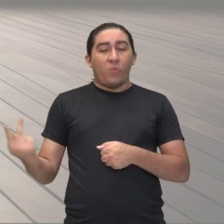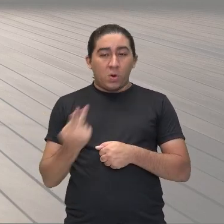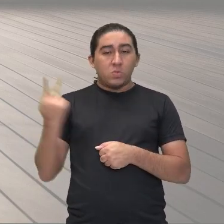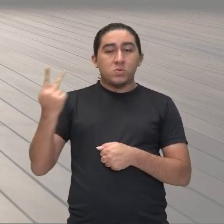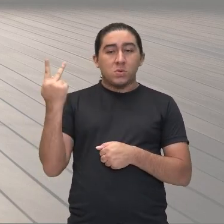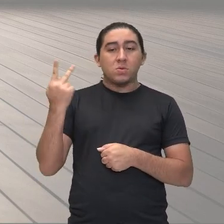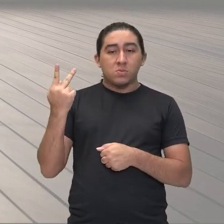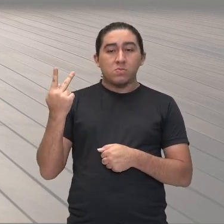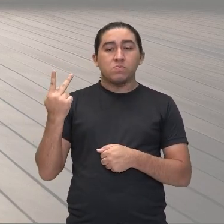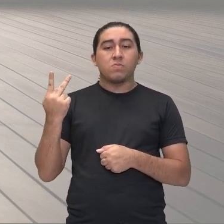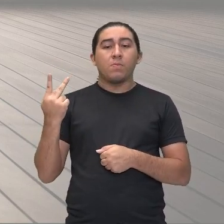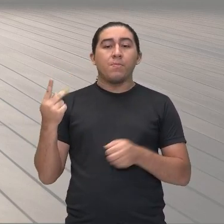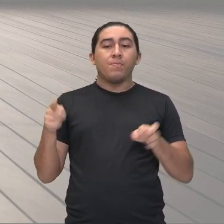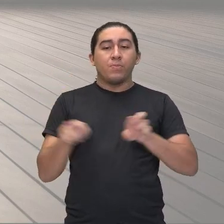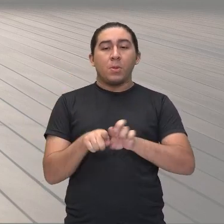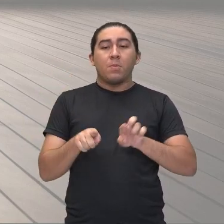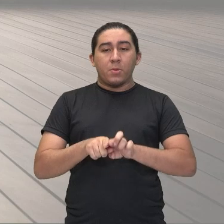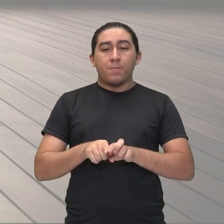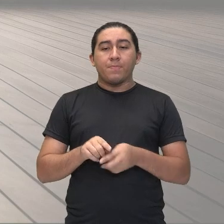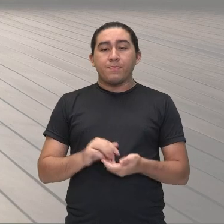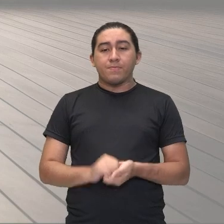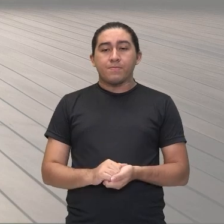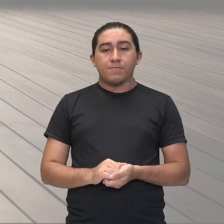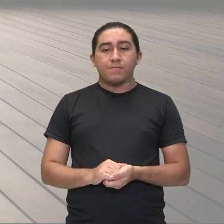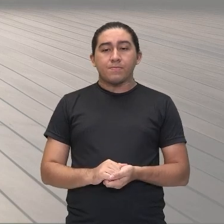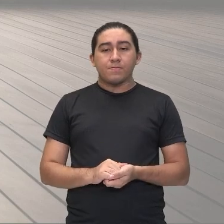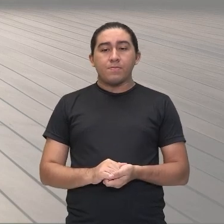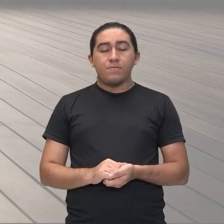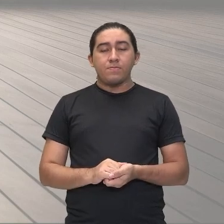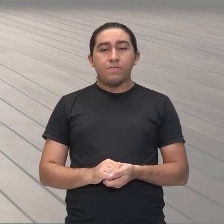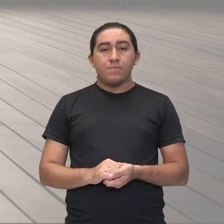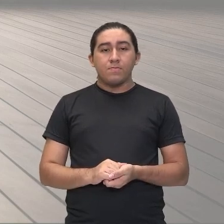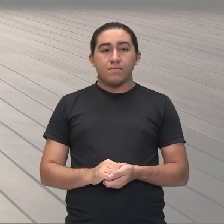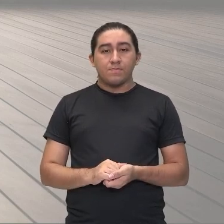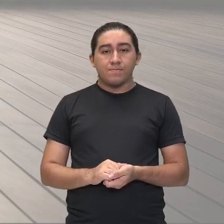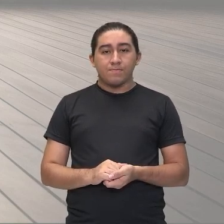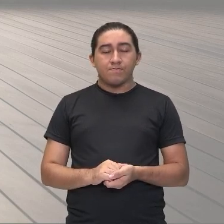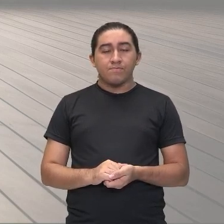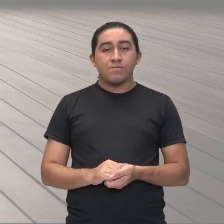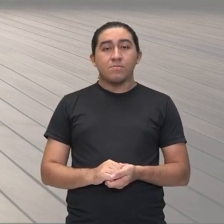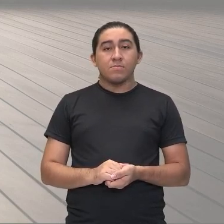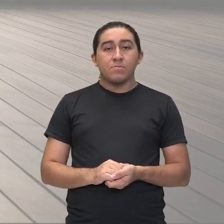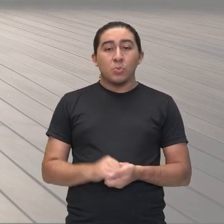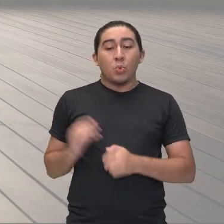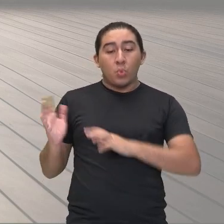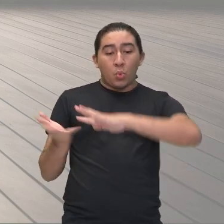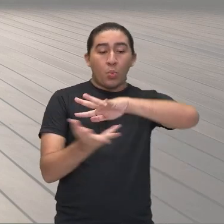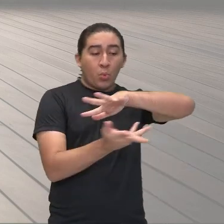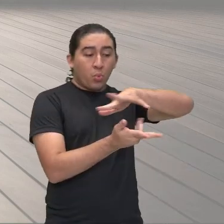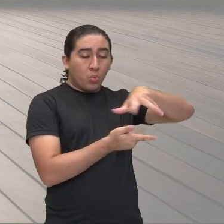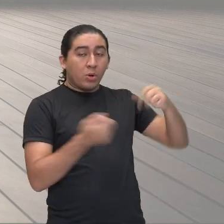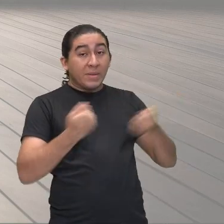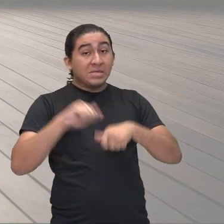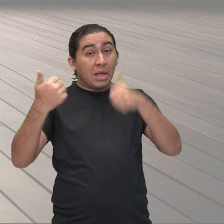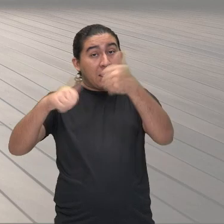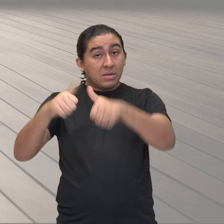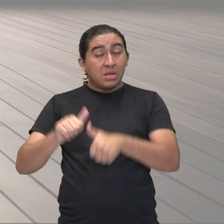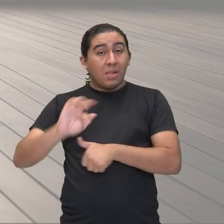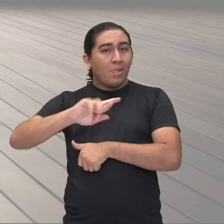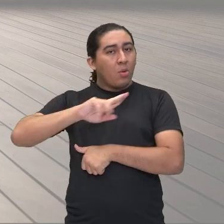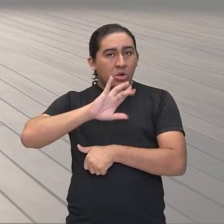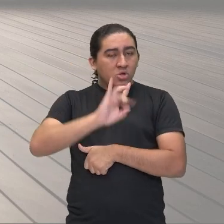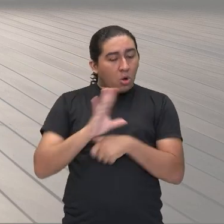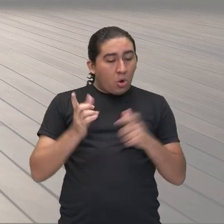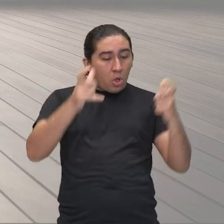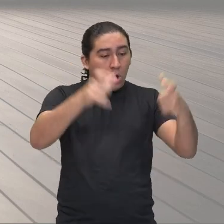claro, também levado para um olhar também global, que não seja apenas local. Mas